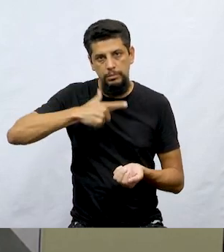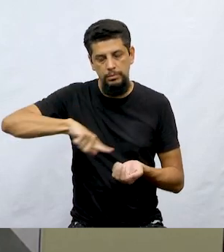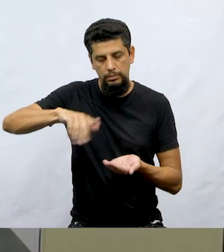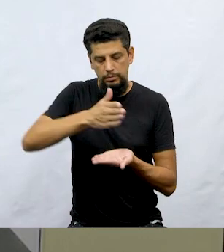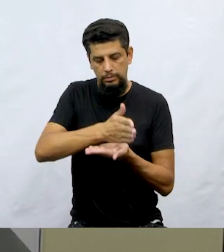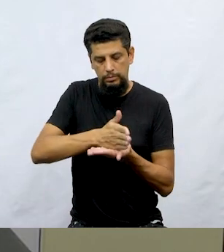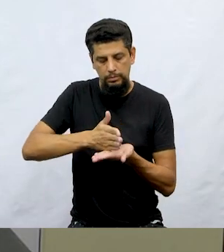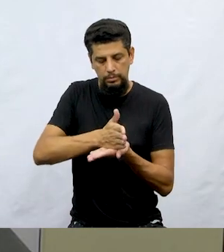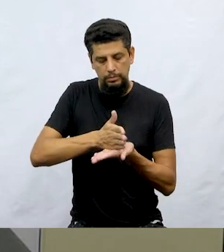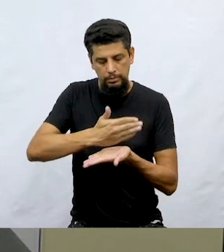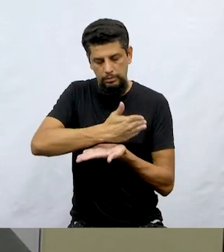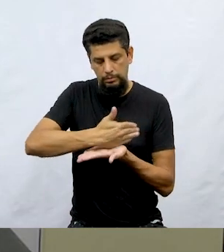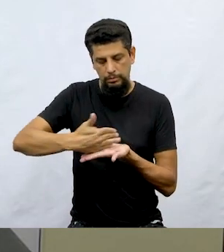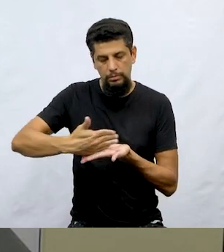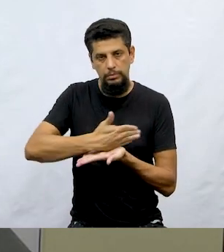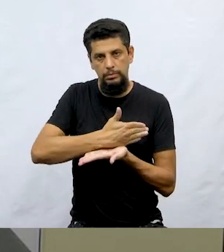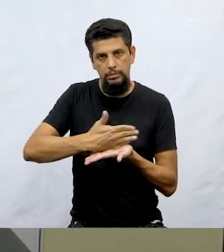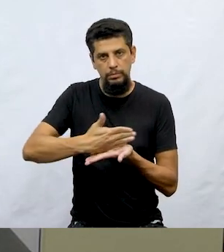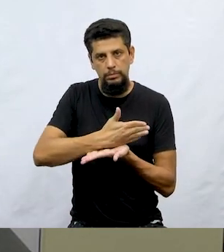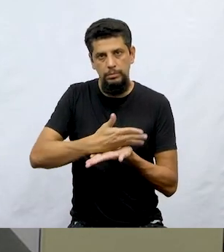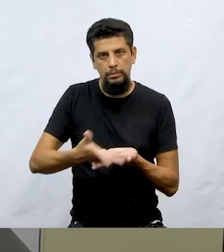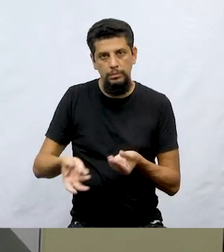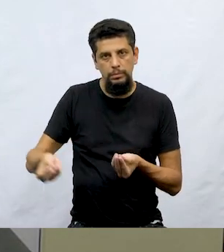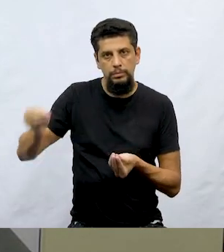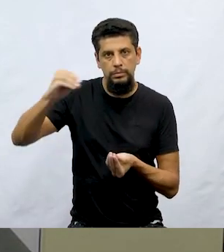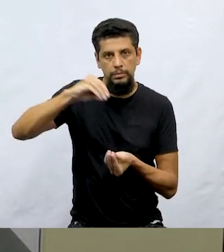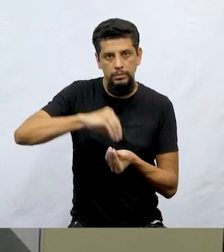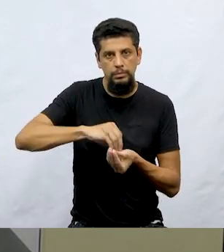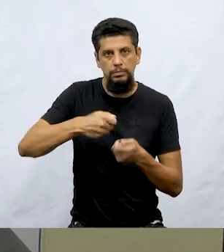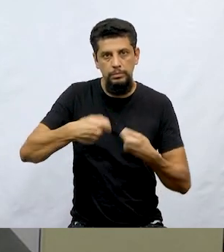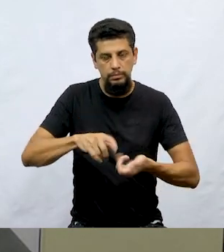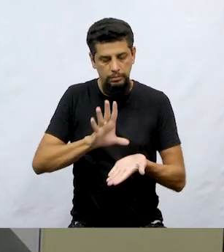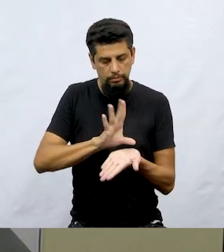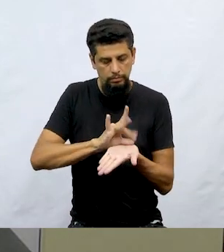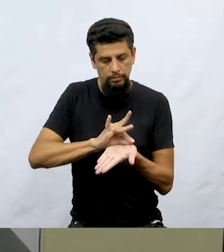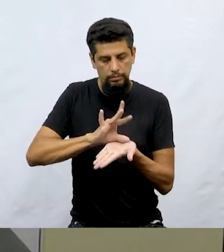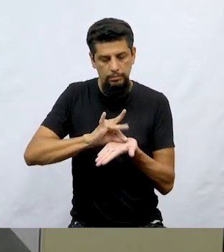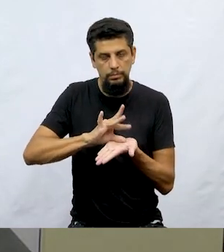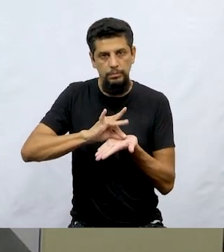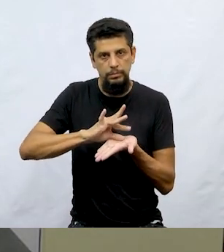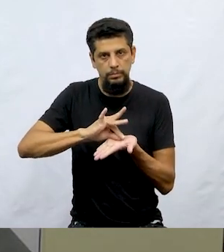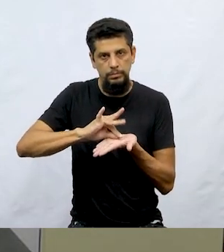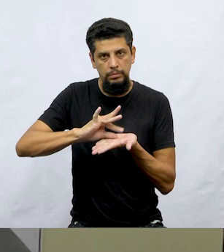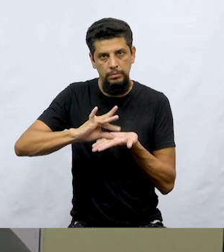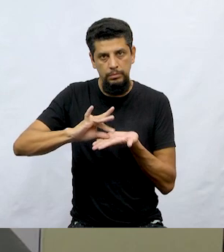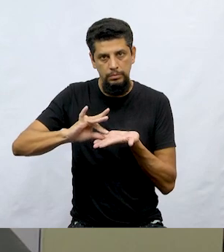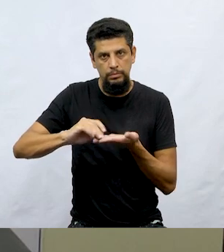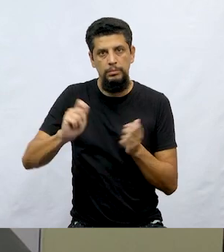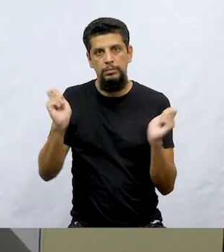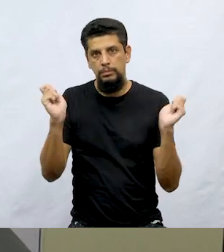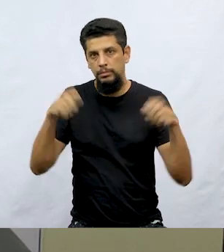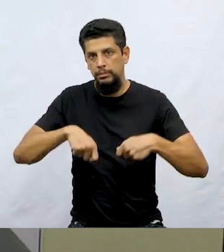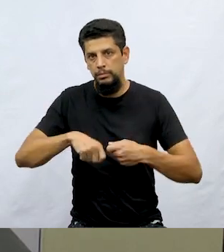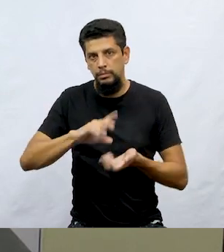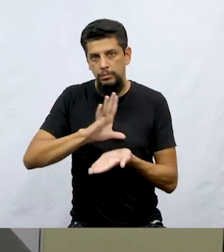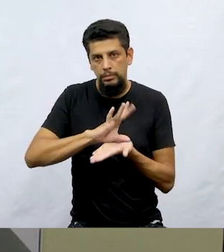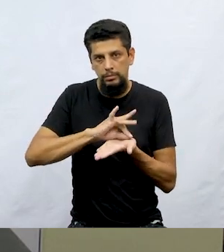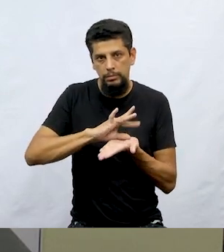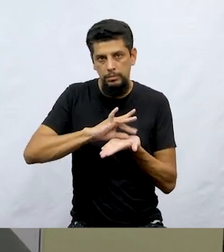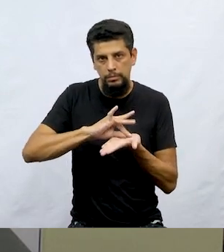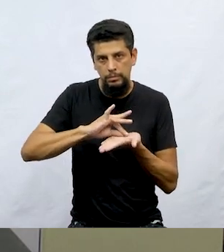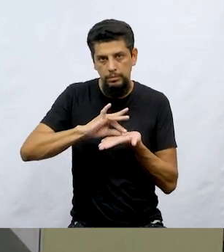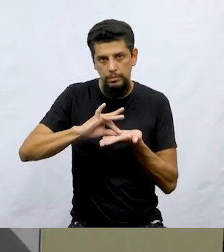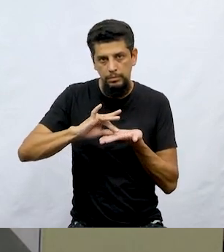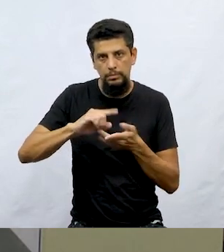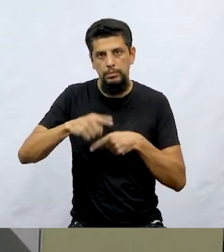Outra vez no meio. Uhum. Não esqueçam de apertar bem o vinco para a gente poder marcar